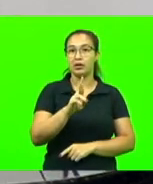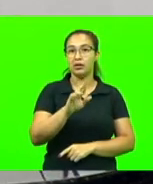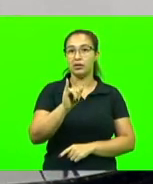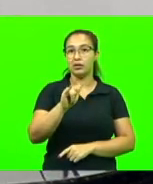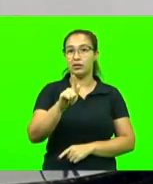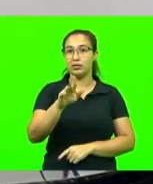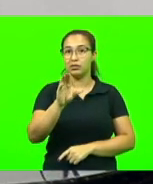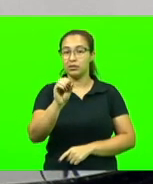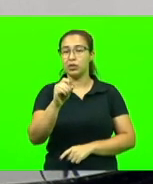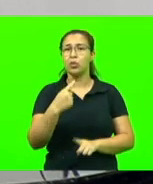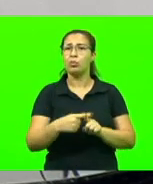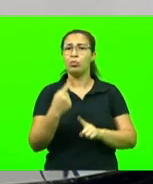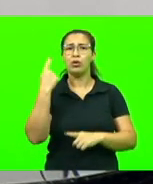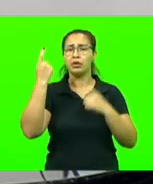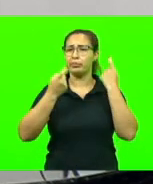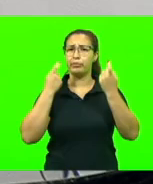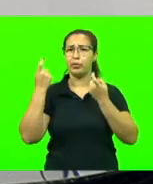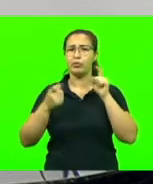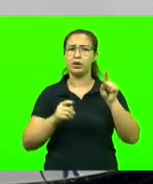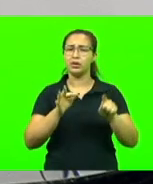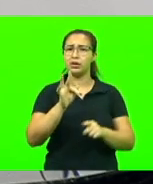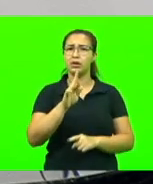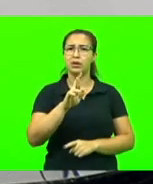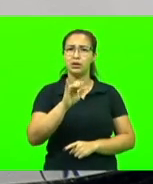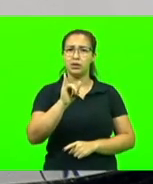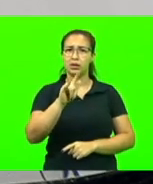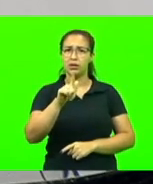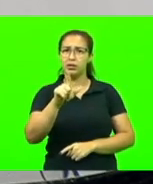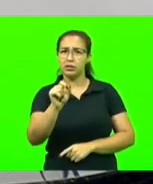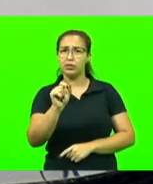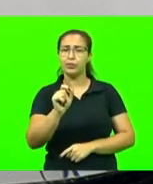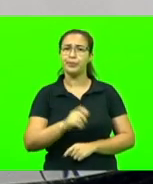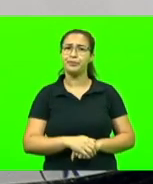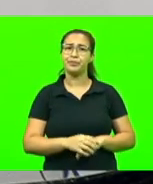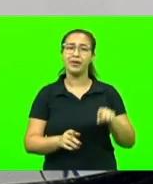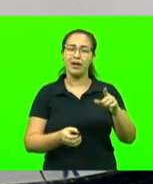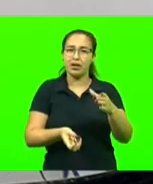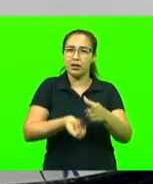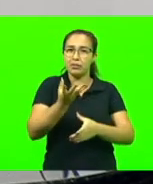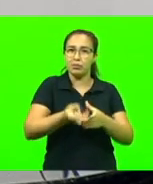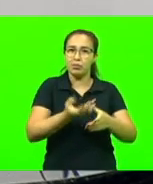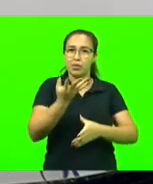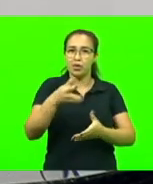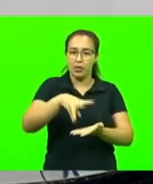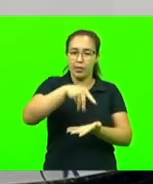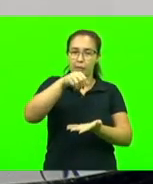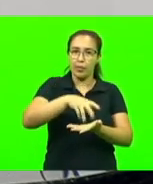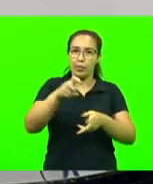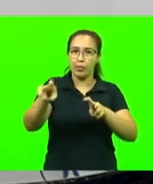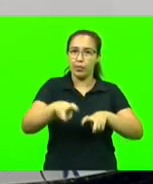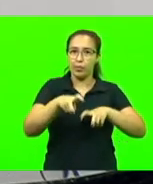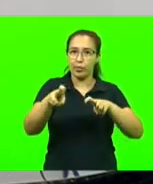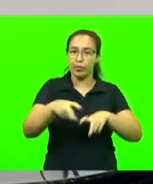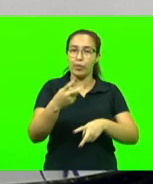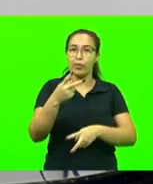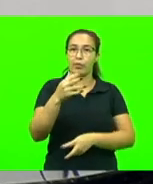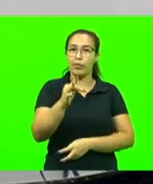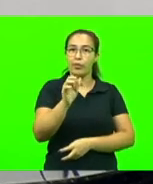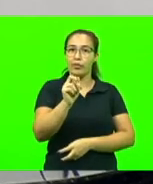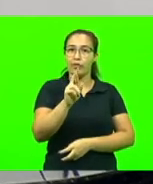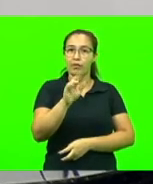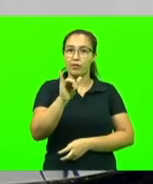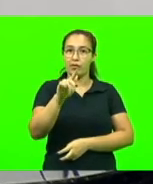com a questão do trigo, pessoal? O nosso produtor de farinha hoje aqui, de Santa Catarina, se ele